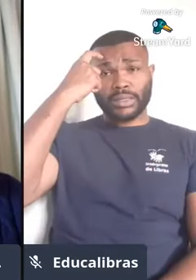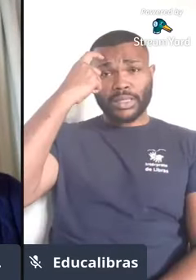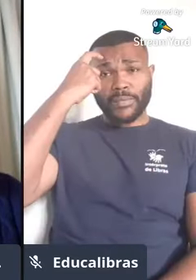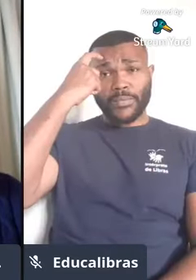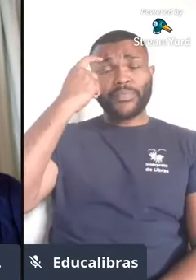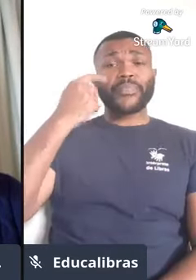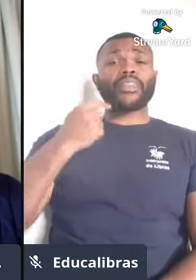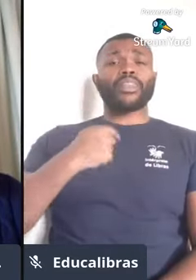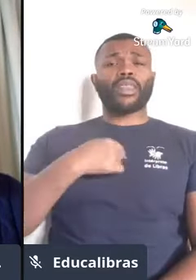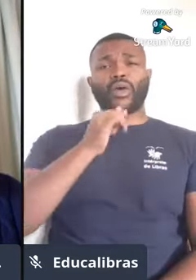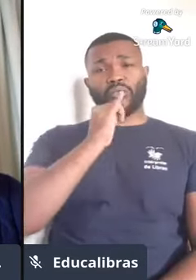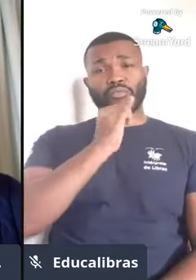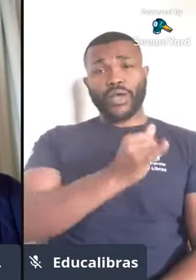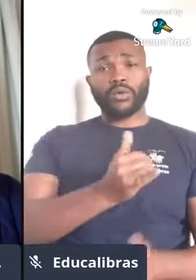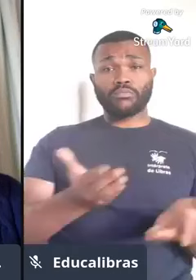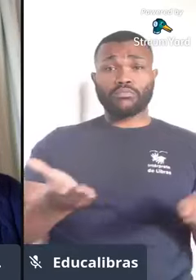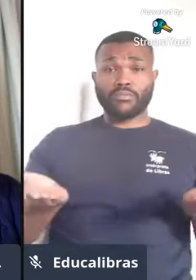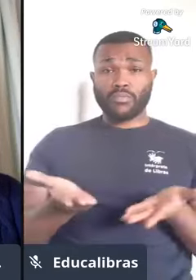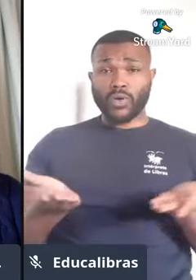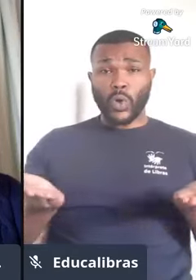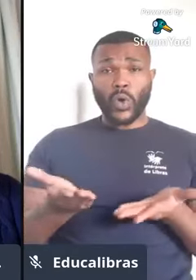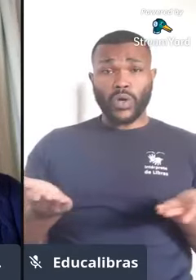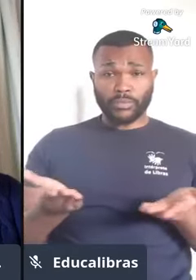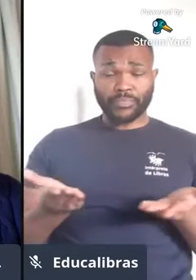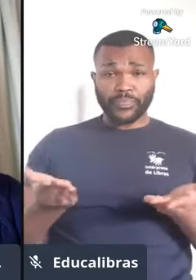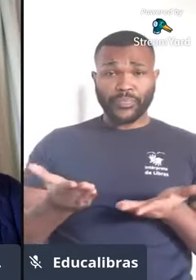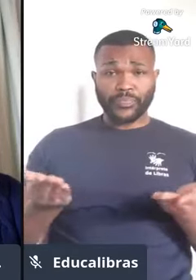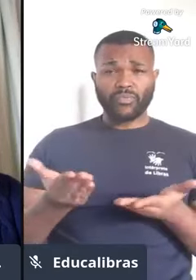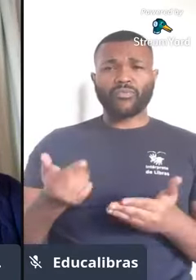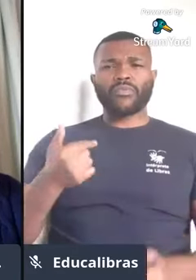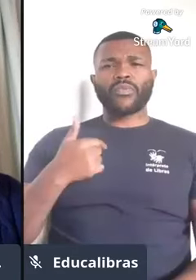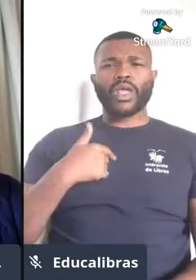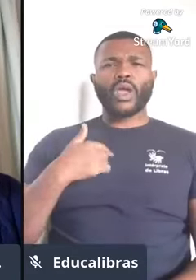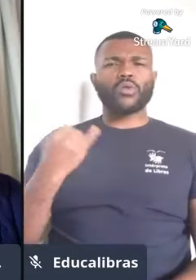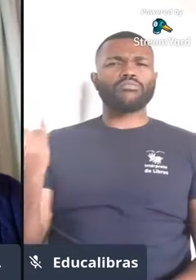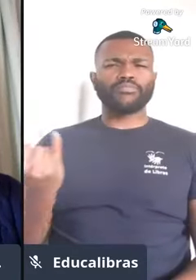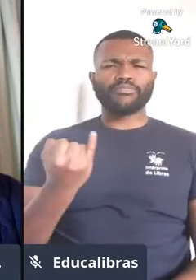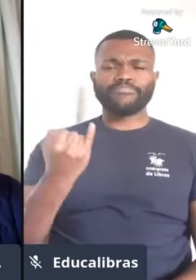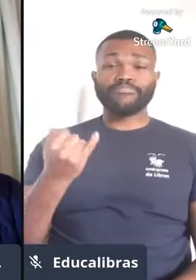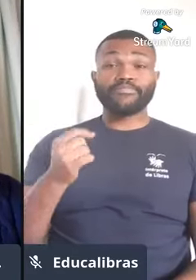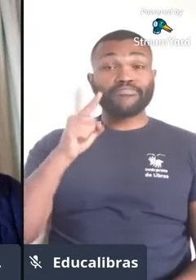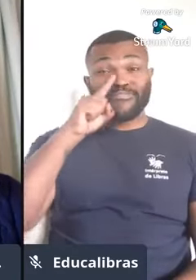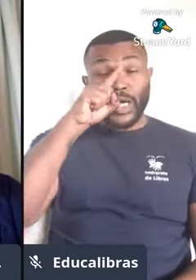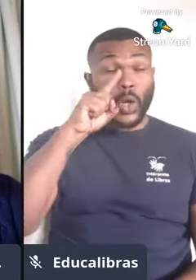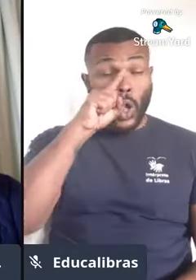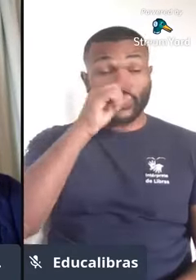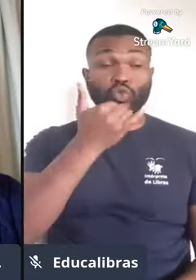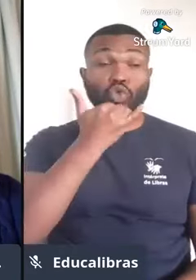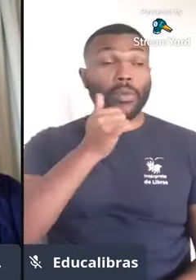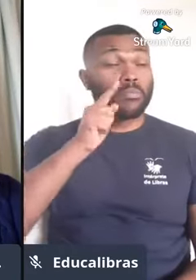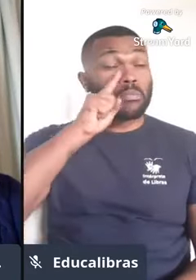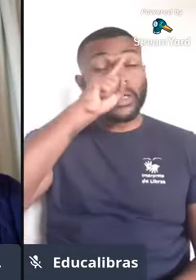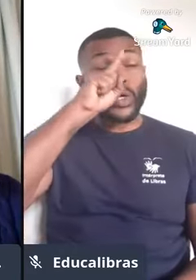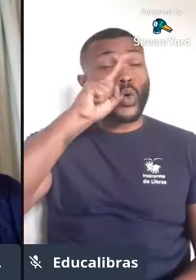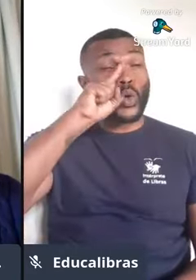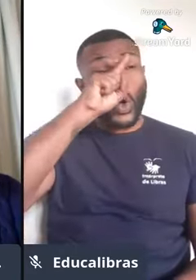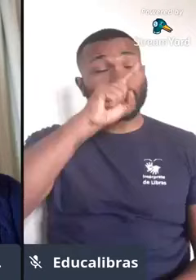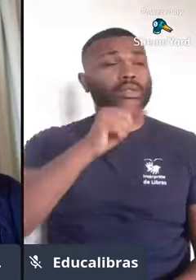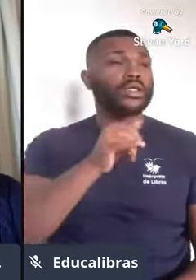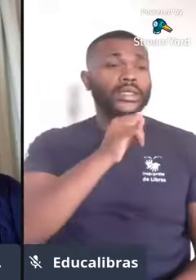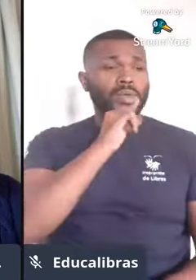que, neste momento, eu considero extremamente perigosa qualquer iniciativa de mudança na lei